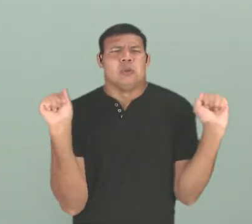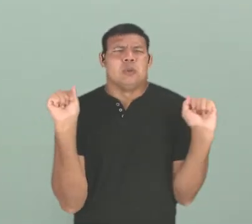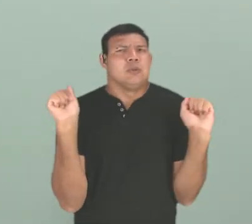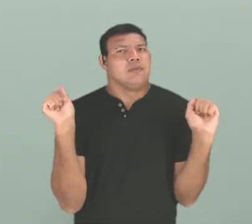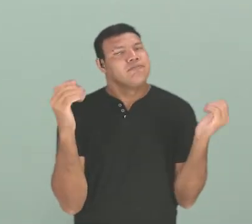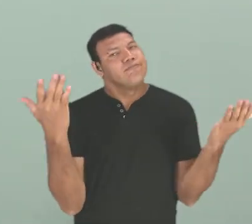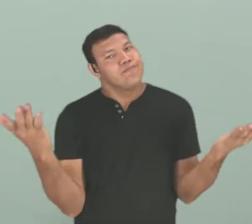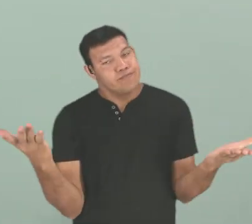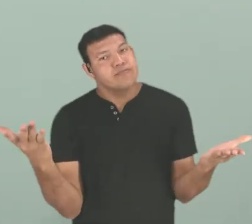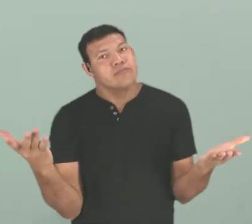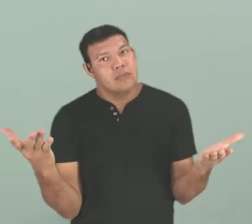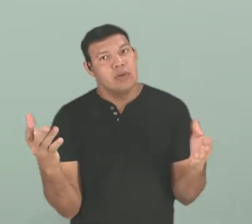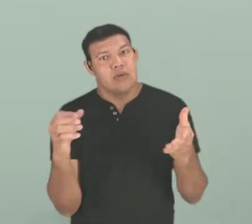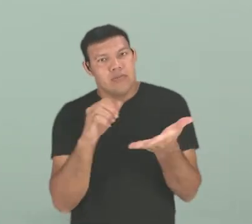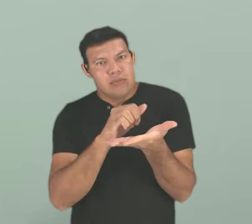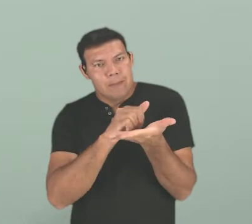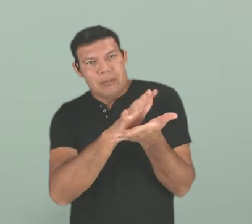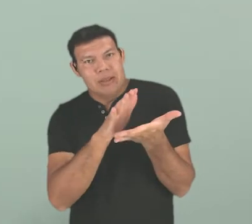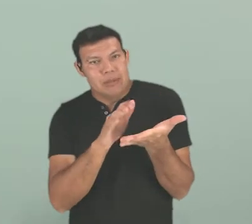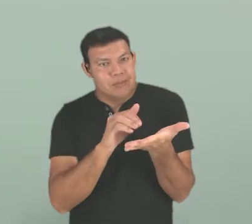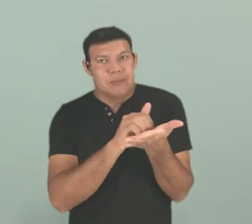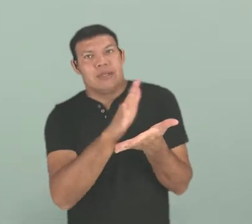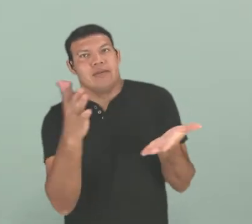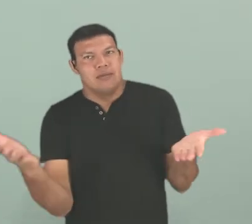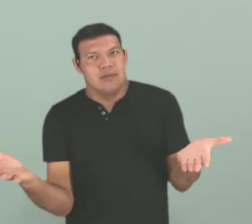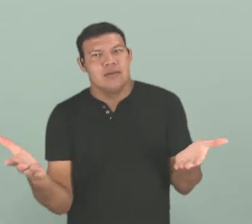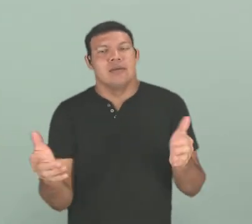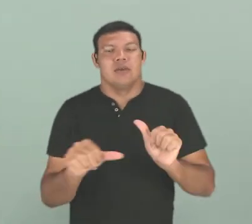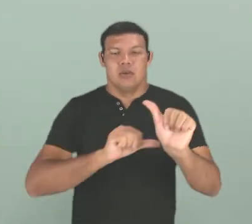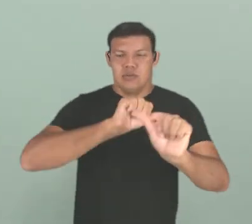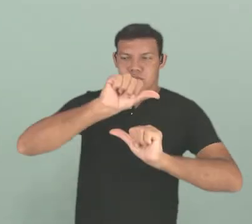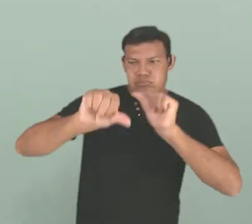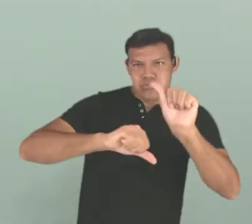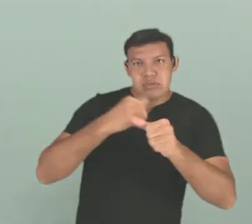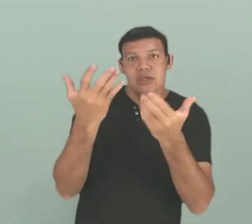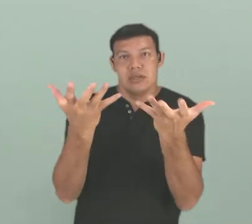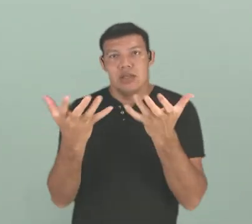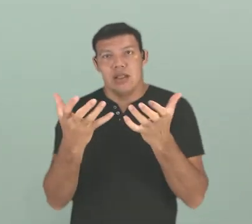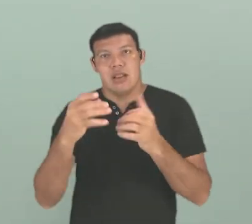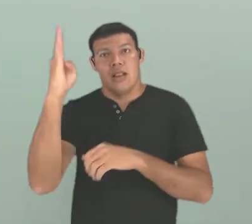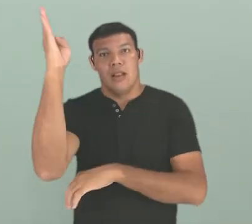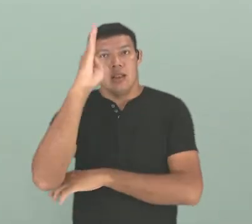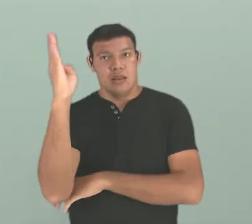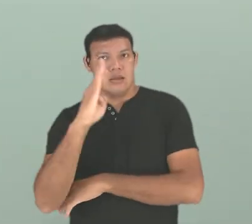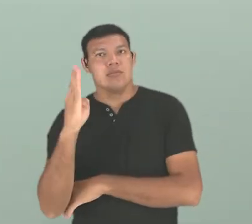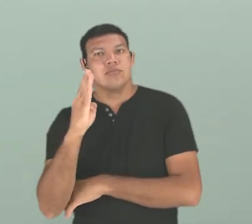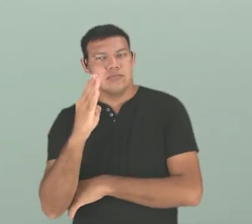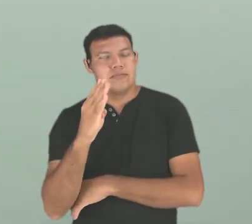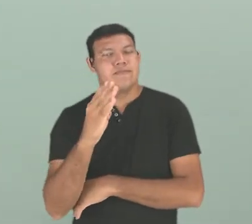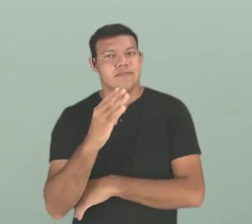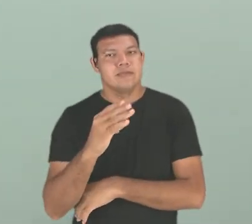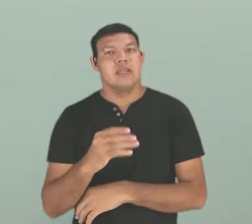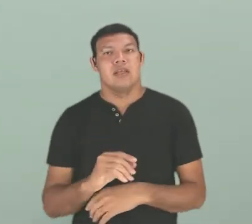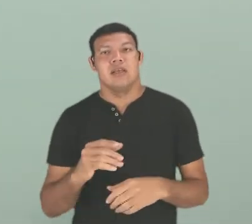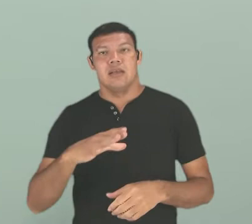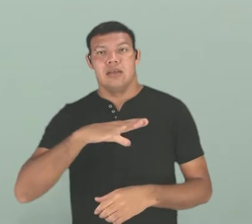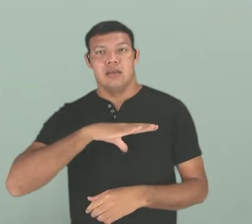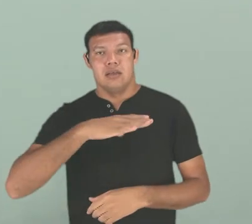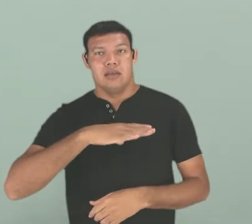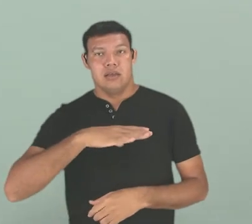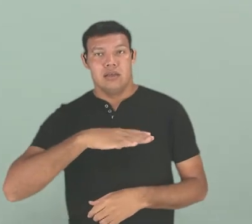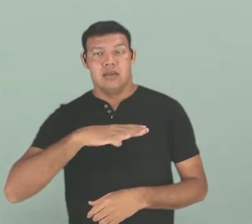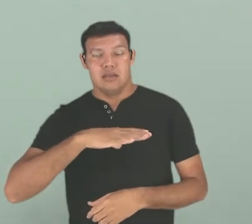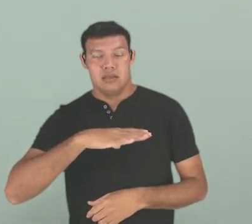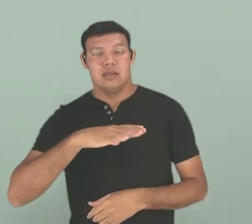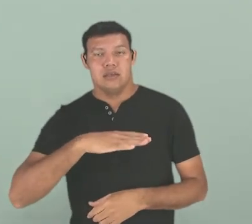são chamadas de repulsivas para a população. Áreas de atração, aqui no Brasil, as metrópoles brasileiras, as grandes metrópoles.